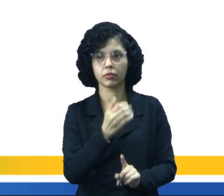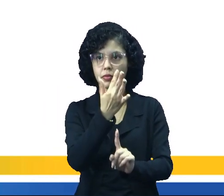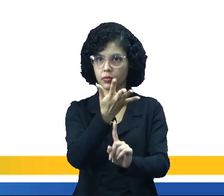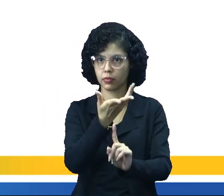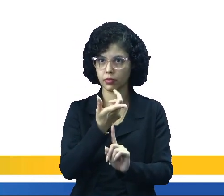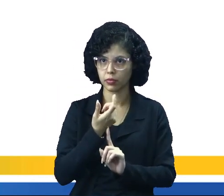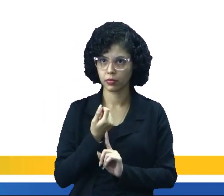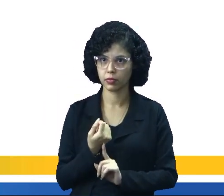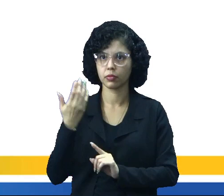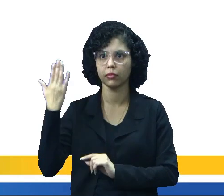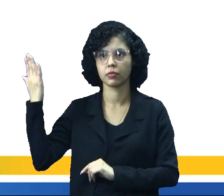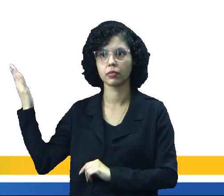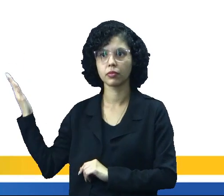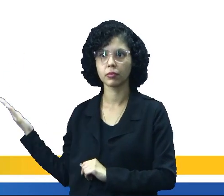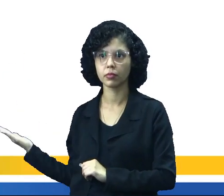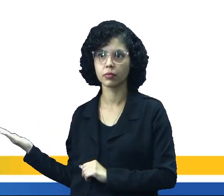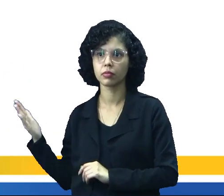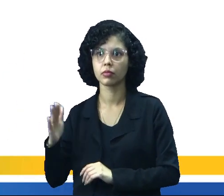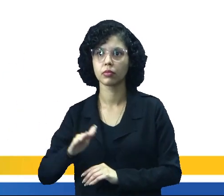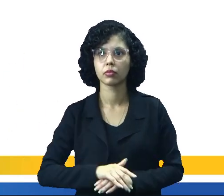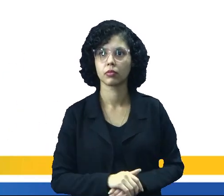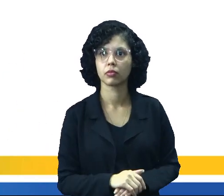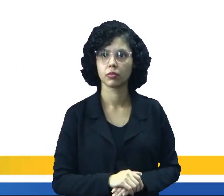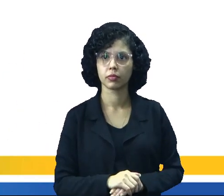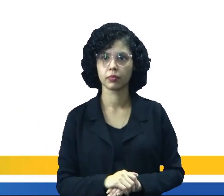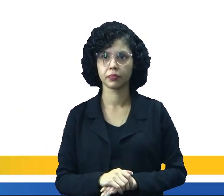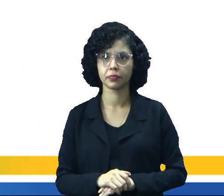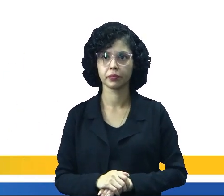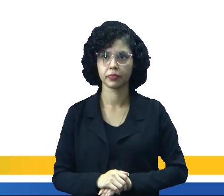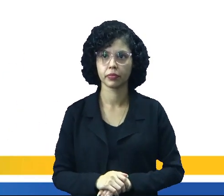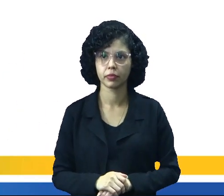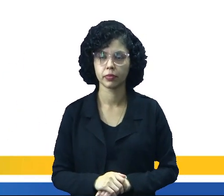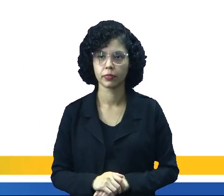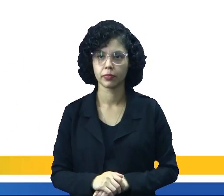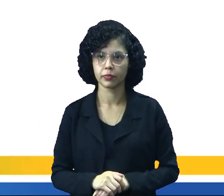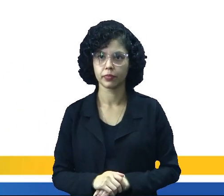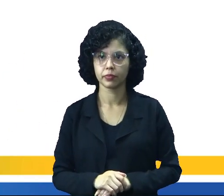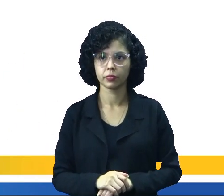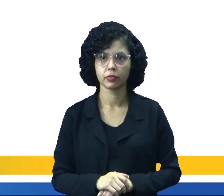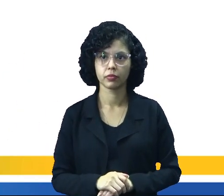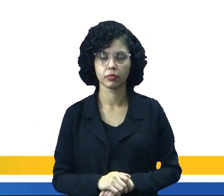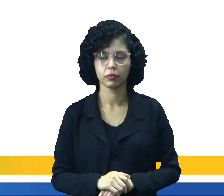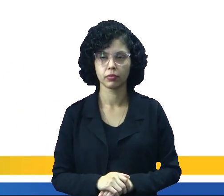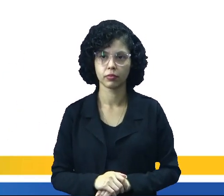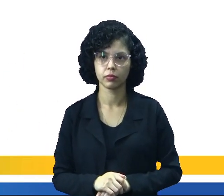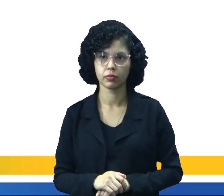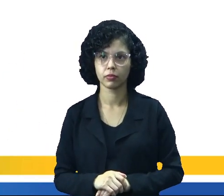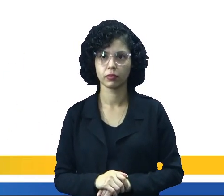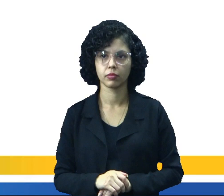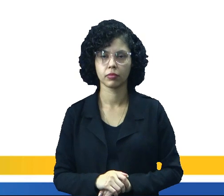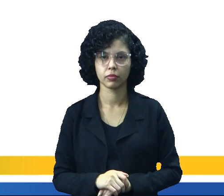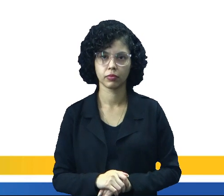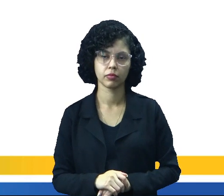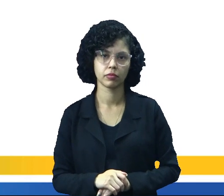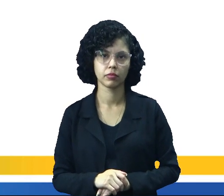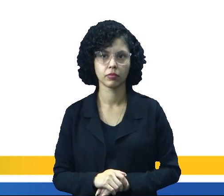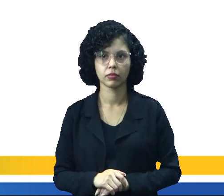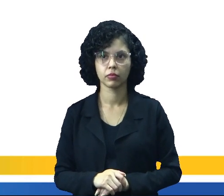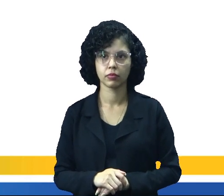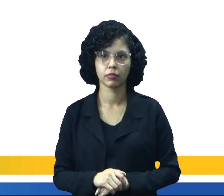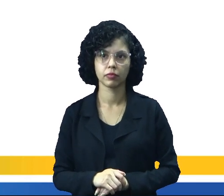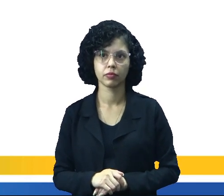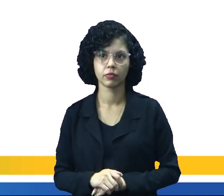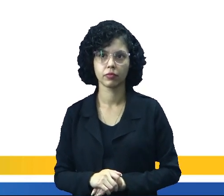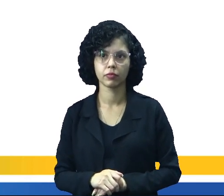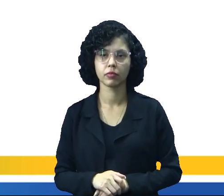Sassilotto, Antônio Bandeira, Manabu Mabi, Torne Ortac, Lígia Clark, que a